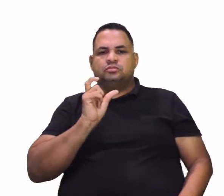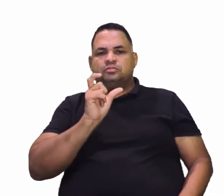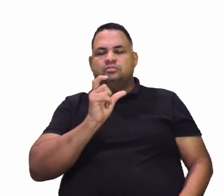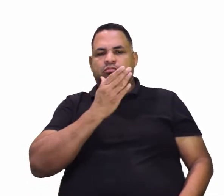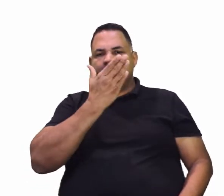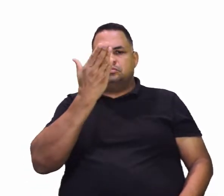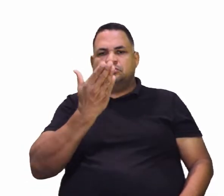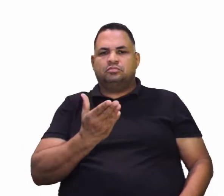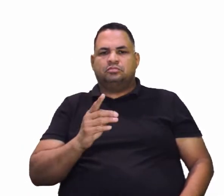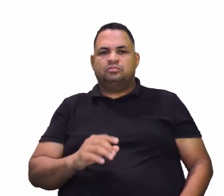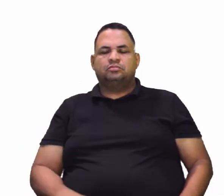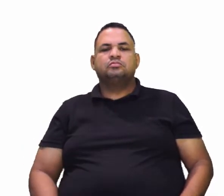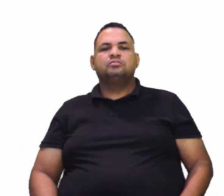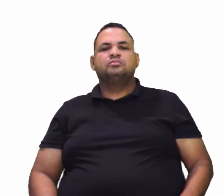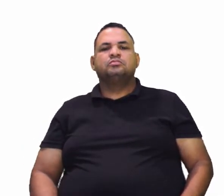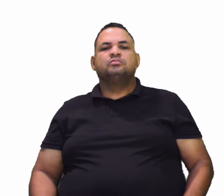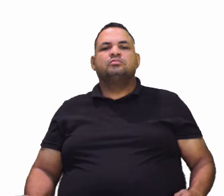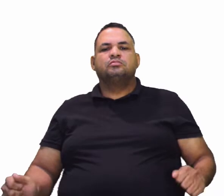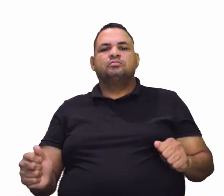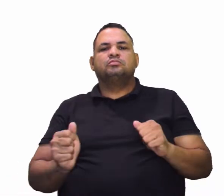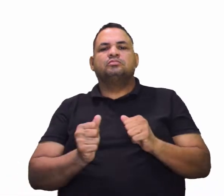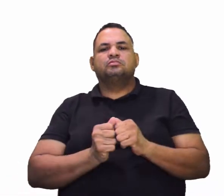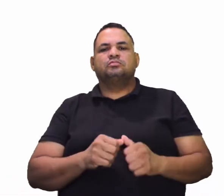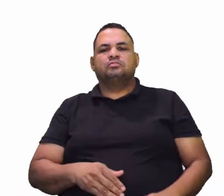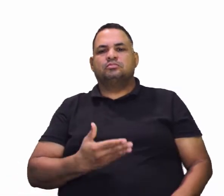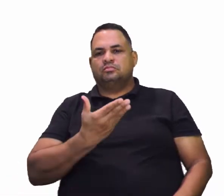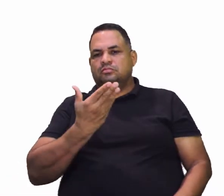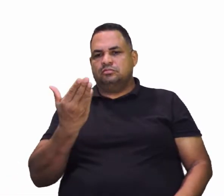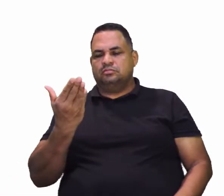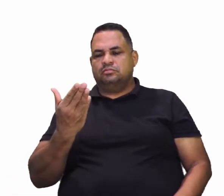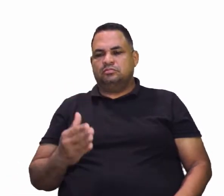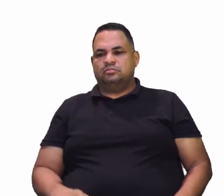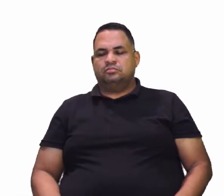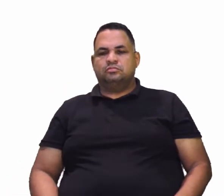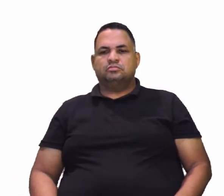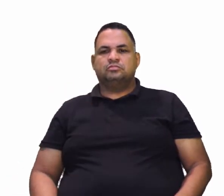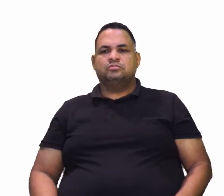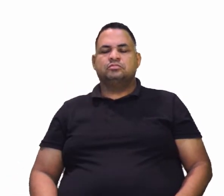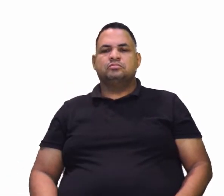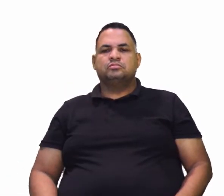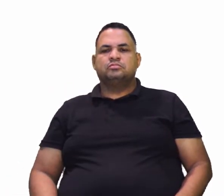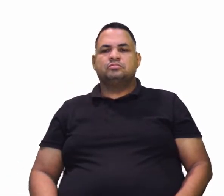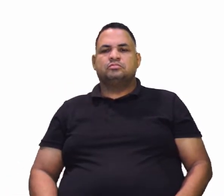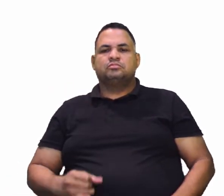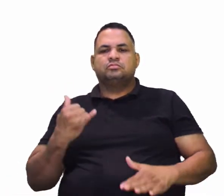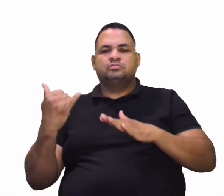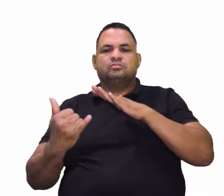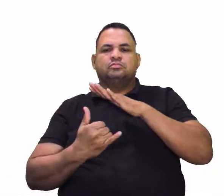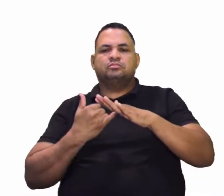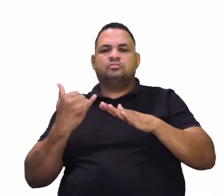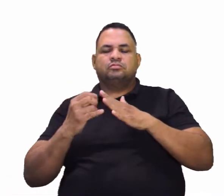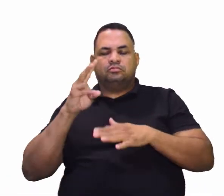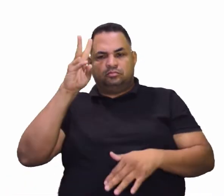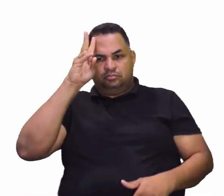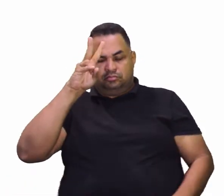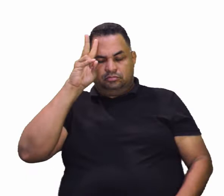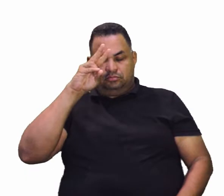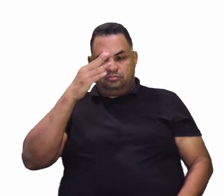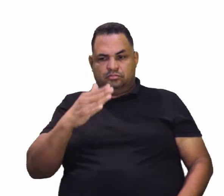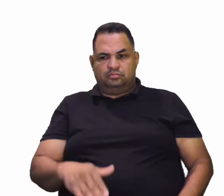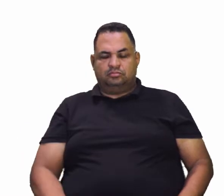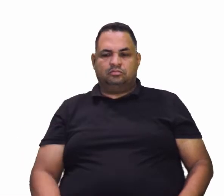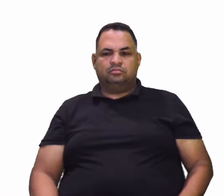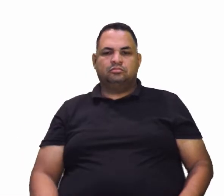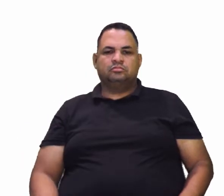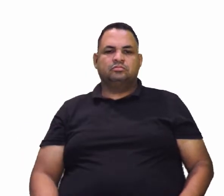palavras. Will mais not ficou won't. Isso aqui é uma forma bem informal, tá, gente? Lembra? É bem